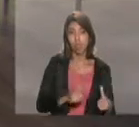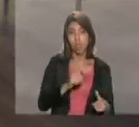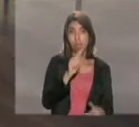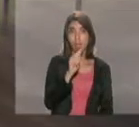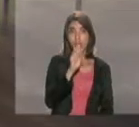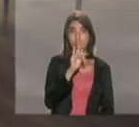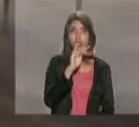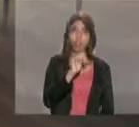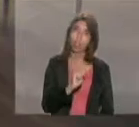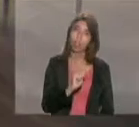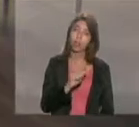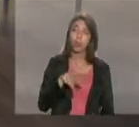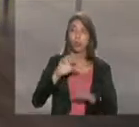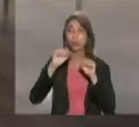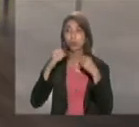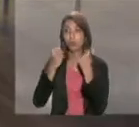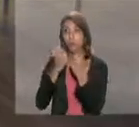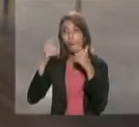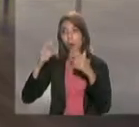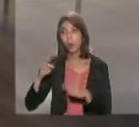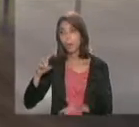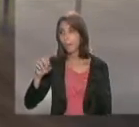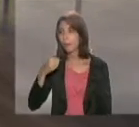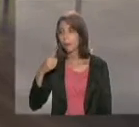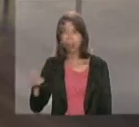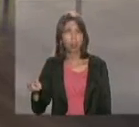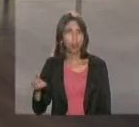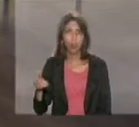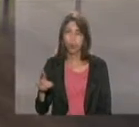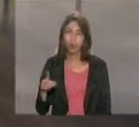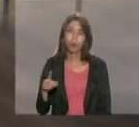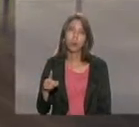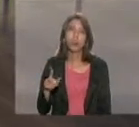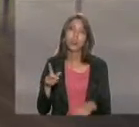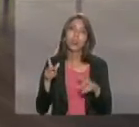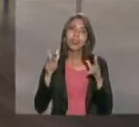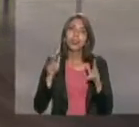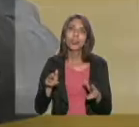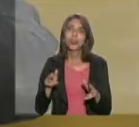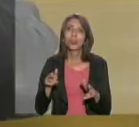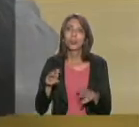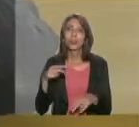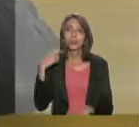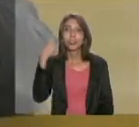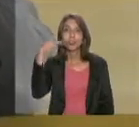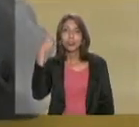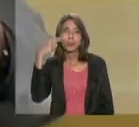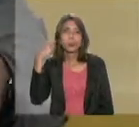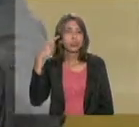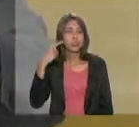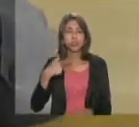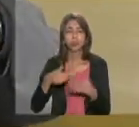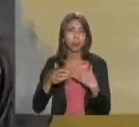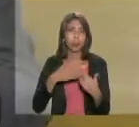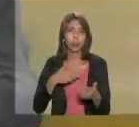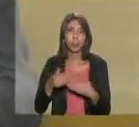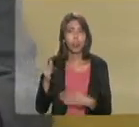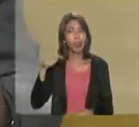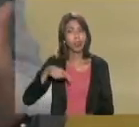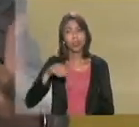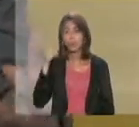Gênova, uma arena em Milão, enfim, e por aí vai. É a mesma coisa para a Espanha,